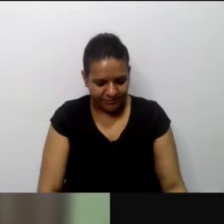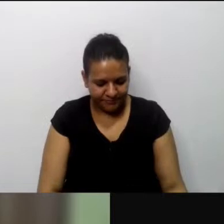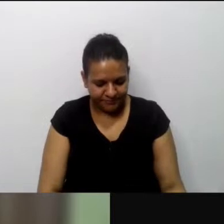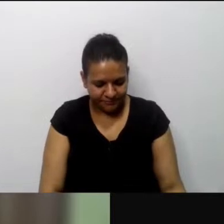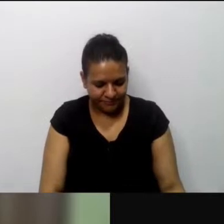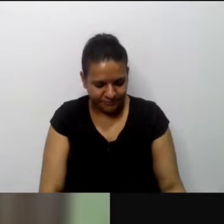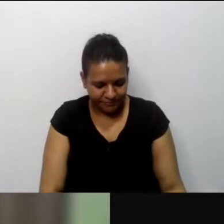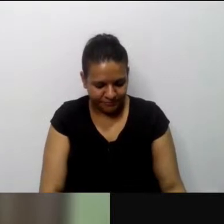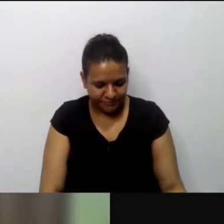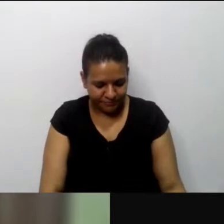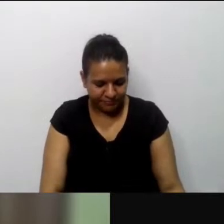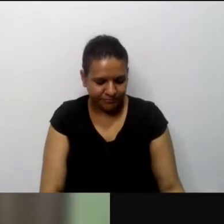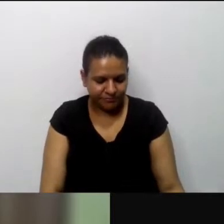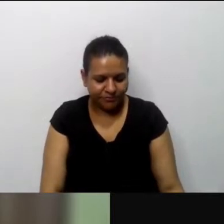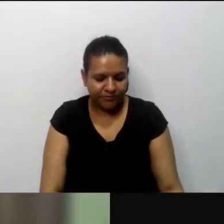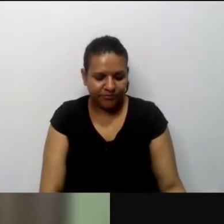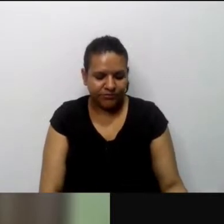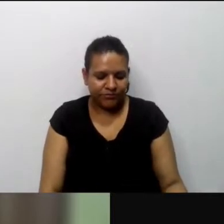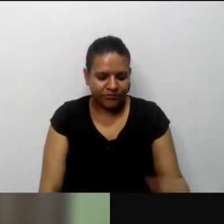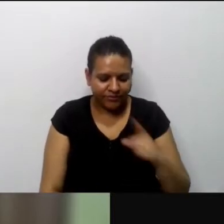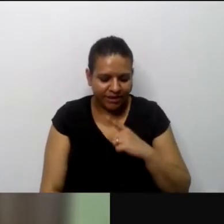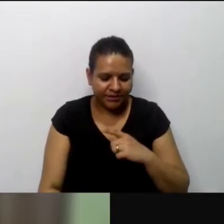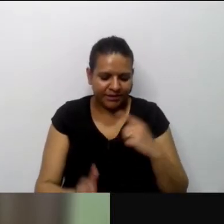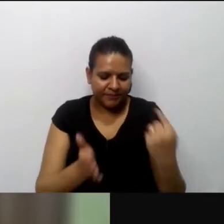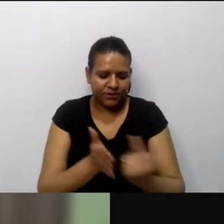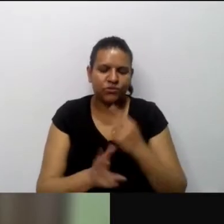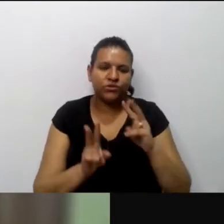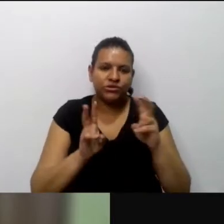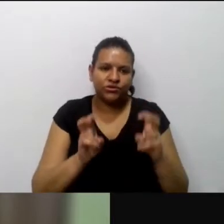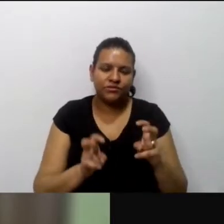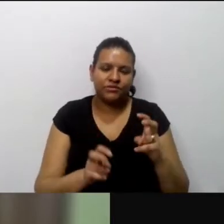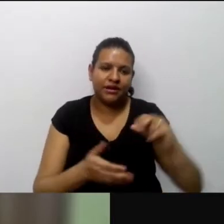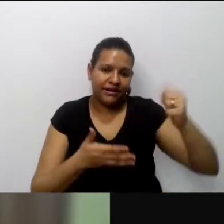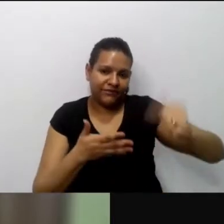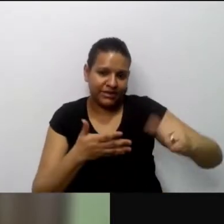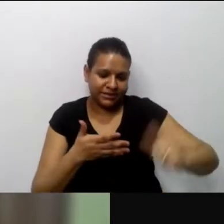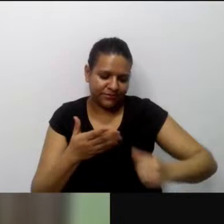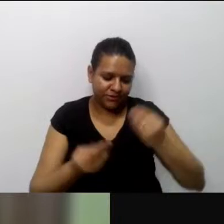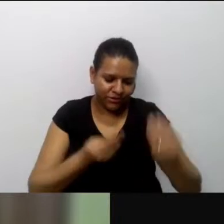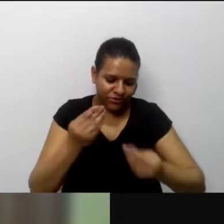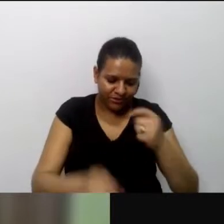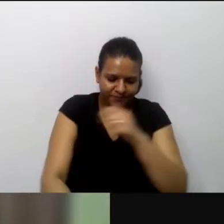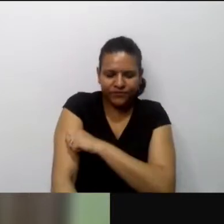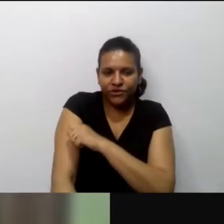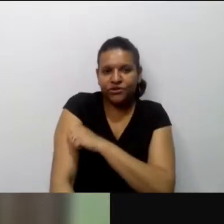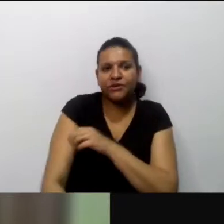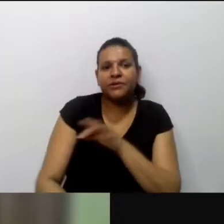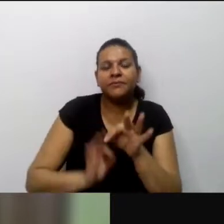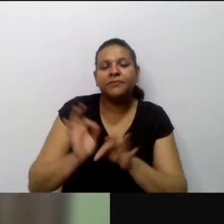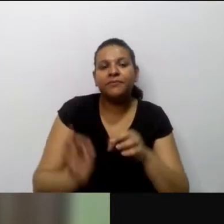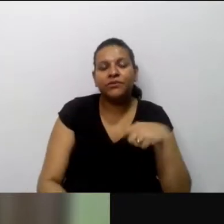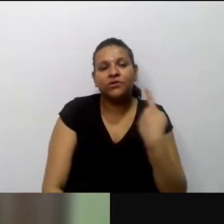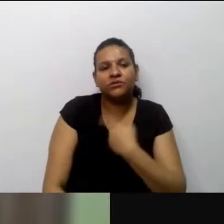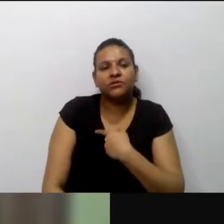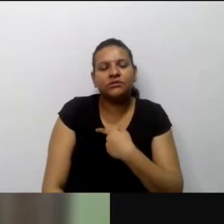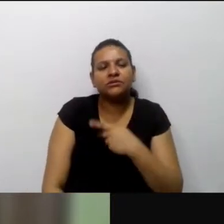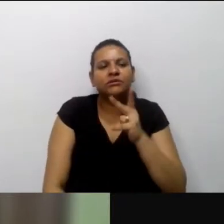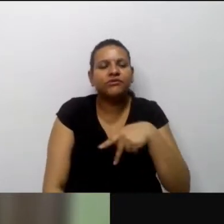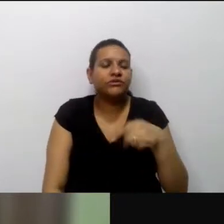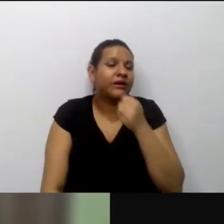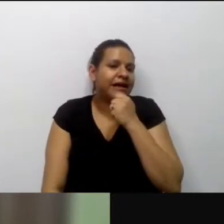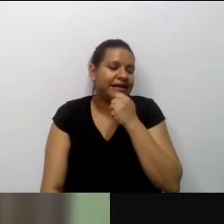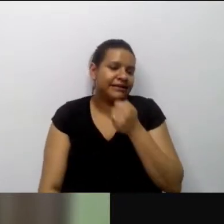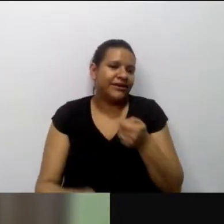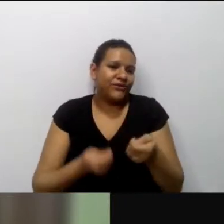ela fala sobre avaliação, e é como melhor preparar alunos para avaliações das quais nós, professores, não temos controle. Isso é, avaliações